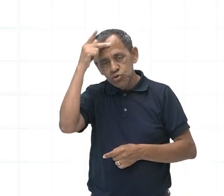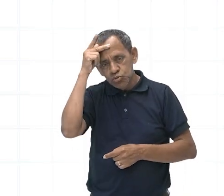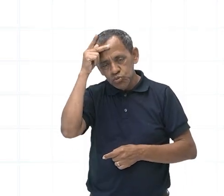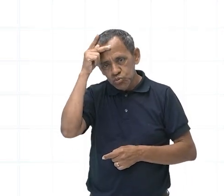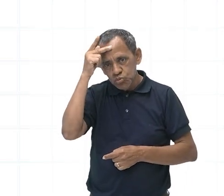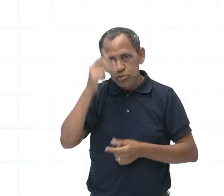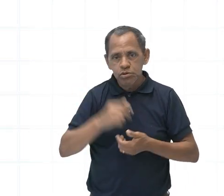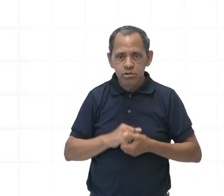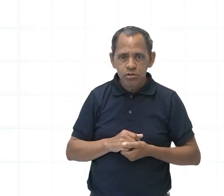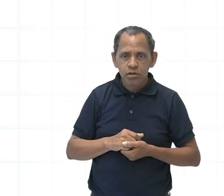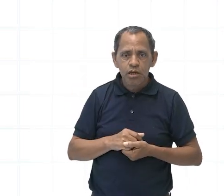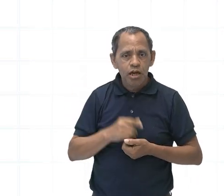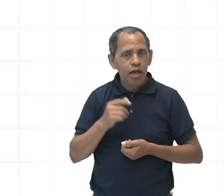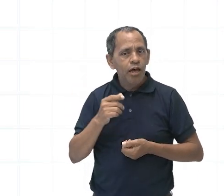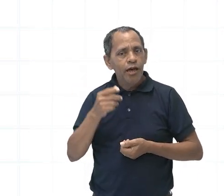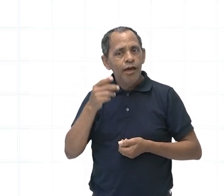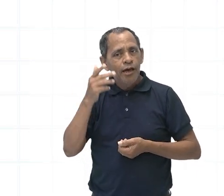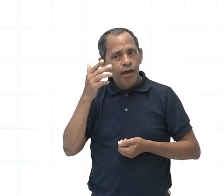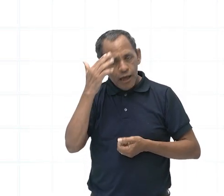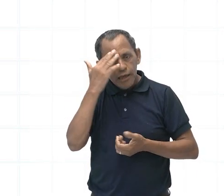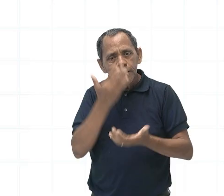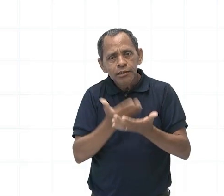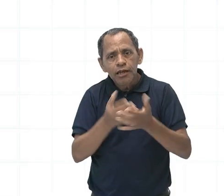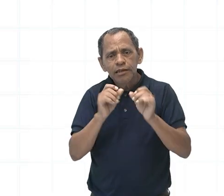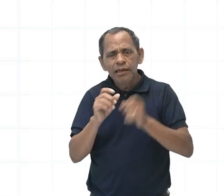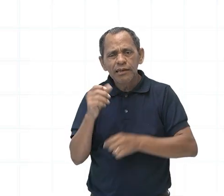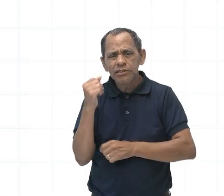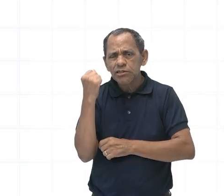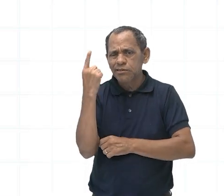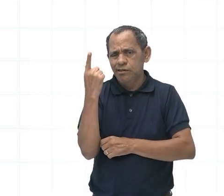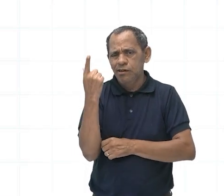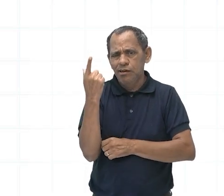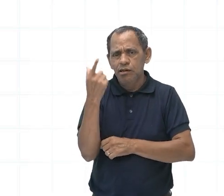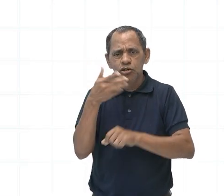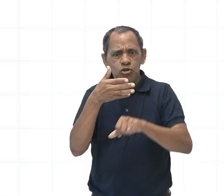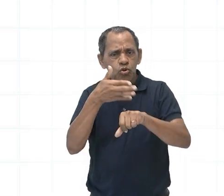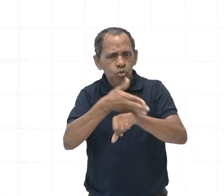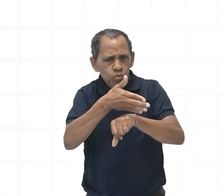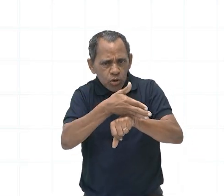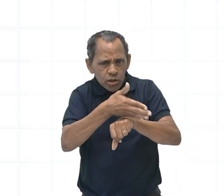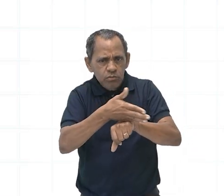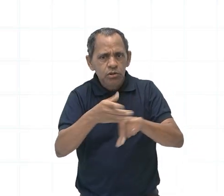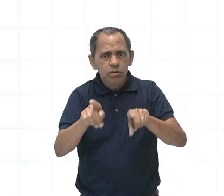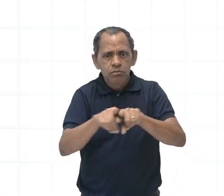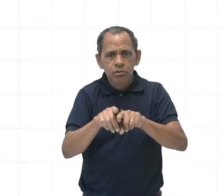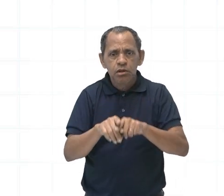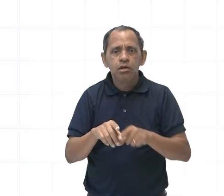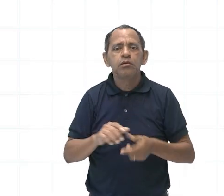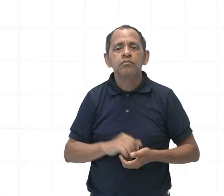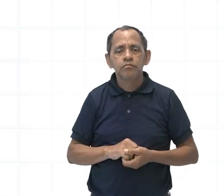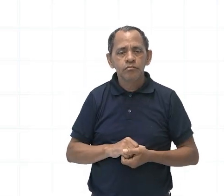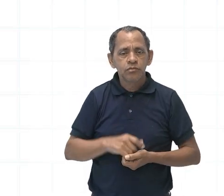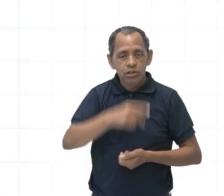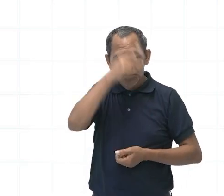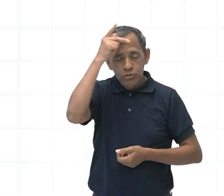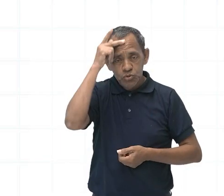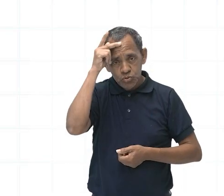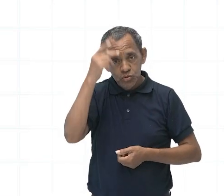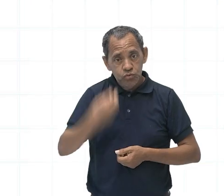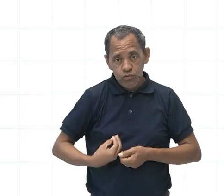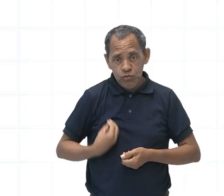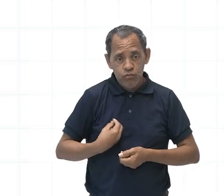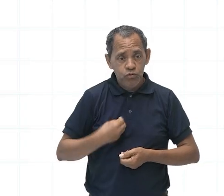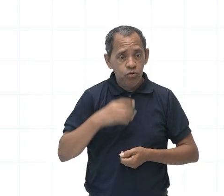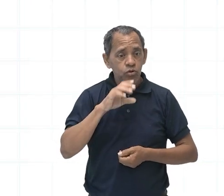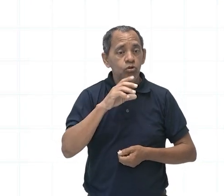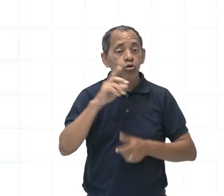para pontuar, né? O seu sotaque gerou estranhamento entre os participantes que eram de outras regiões, né? Para